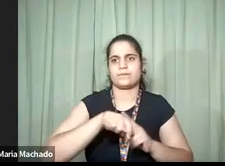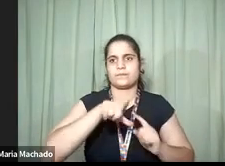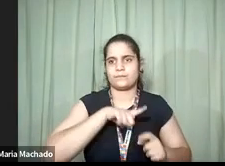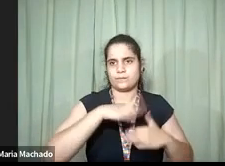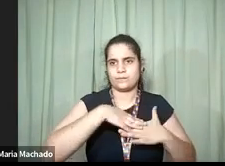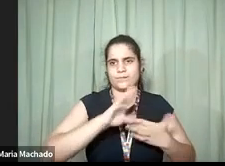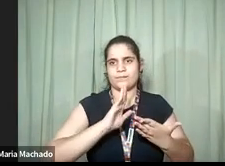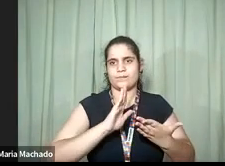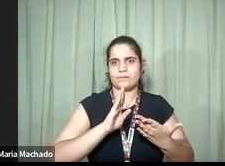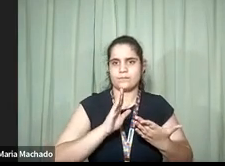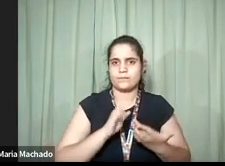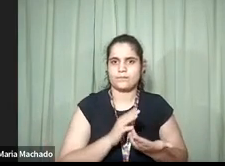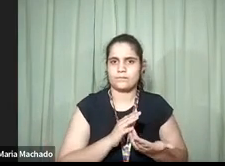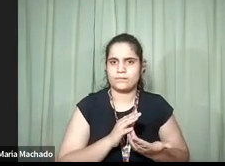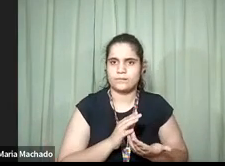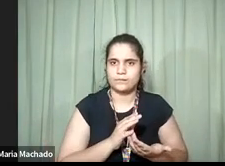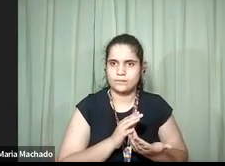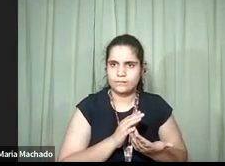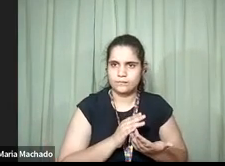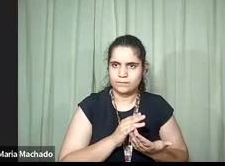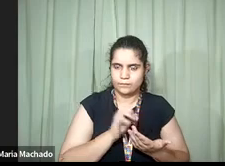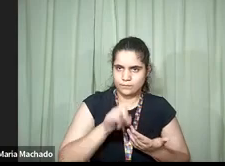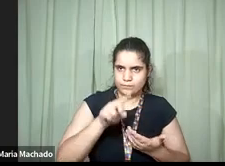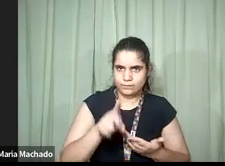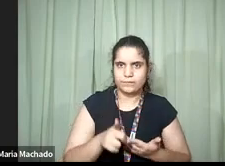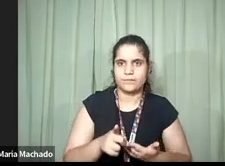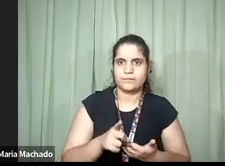muito essa pergunta.